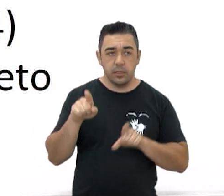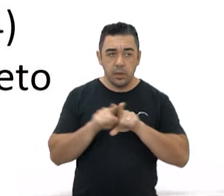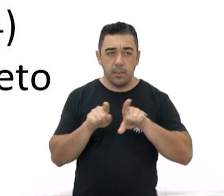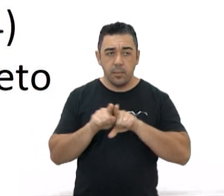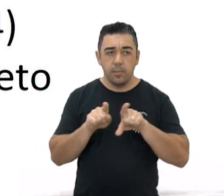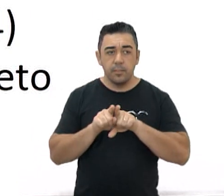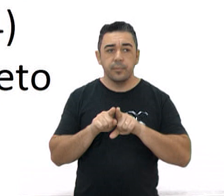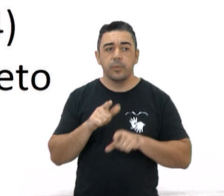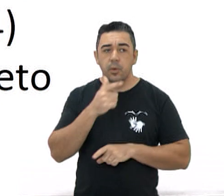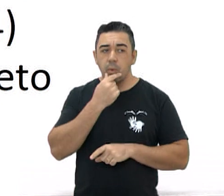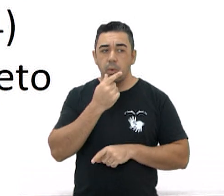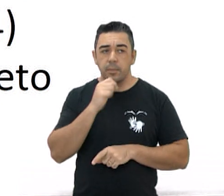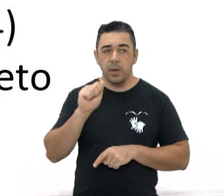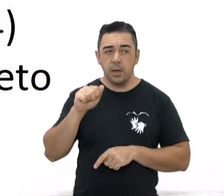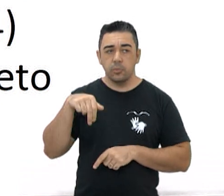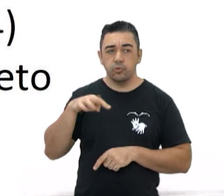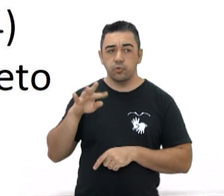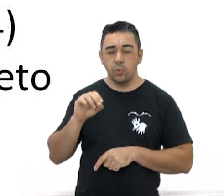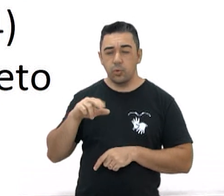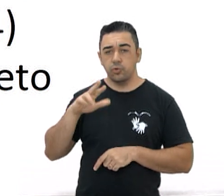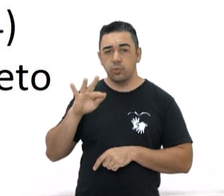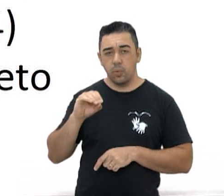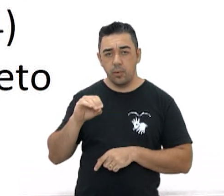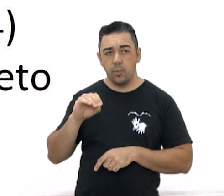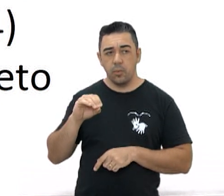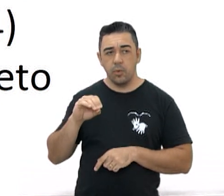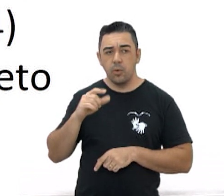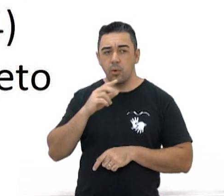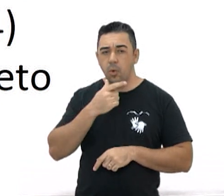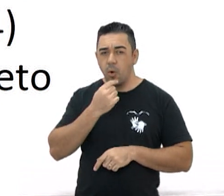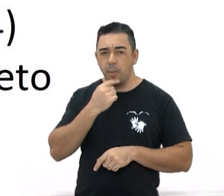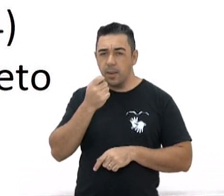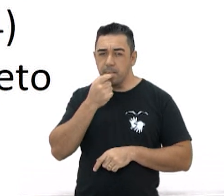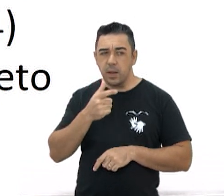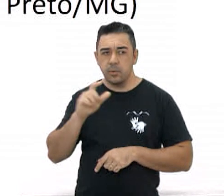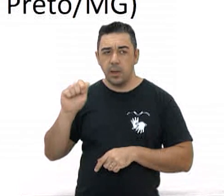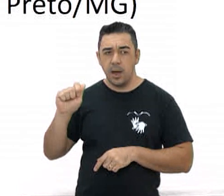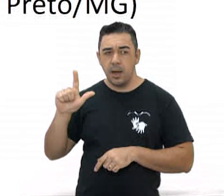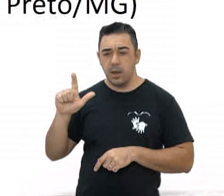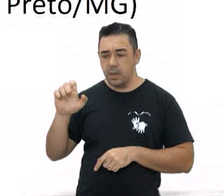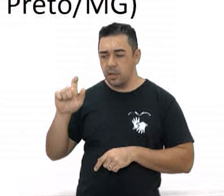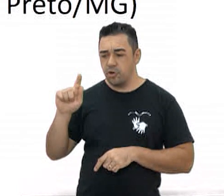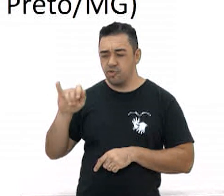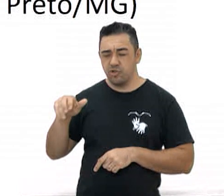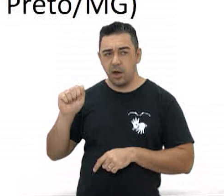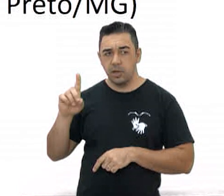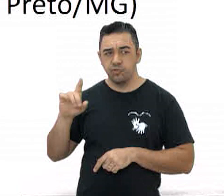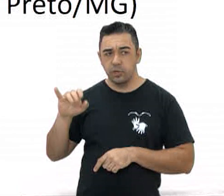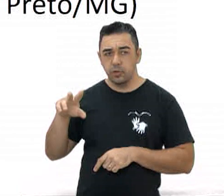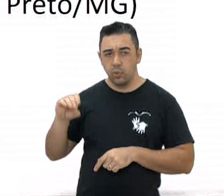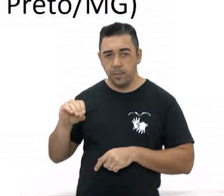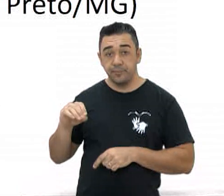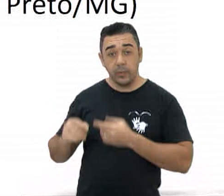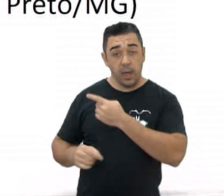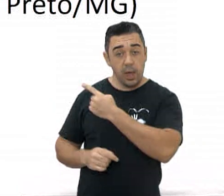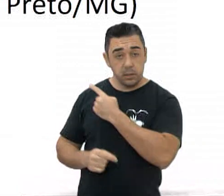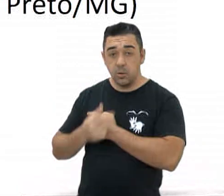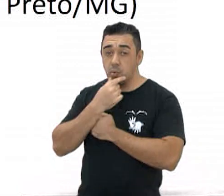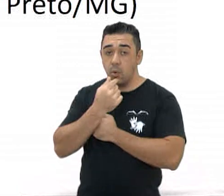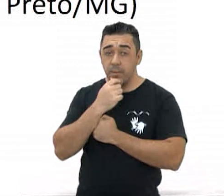é o Antônio Francisco Lisboa, o Aleijadinho. Vamos primeiro falar do Mestre Taide. Aqui algumas imagens